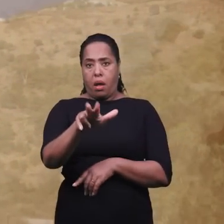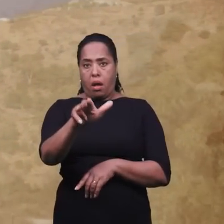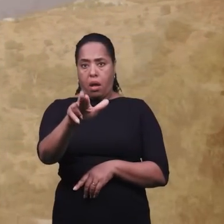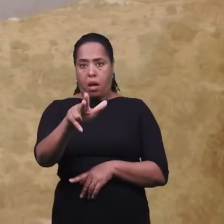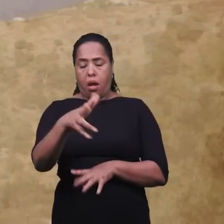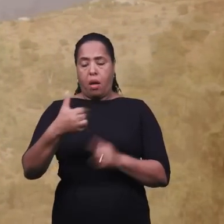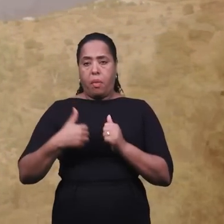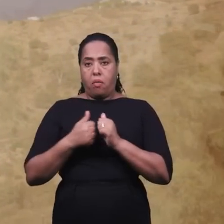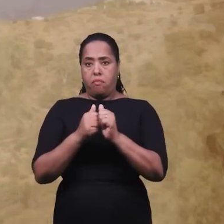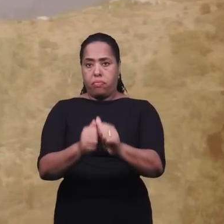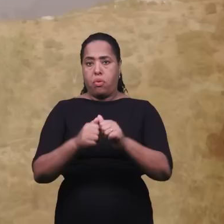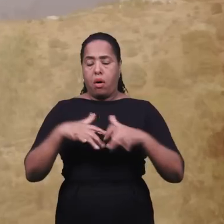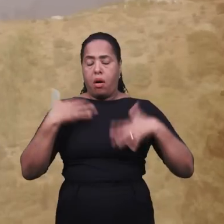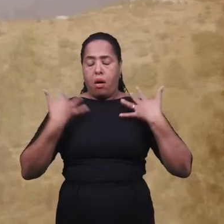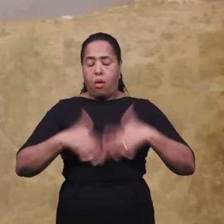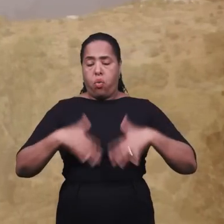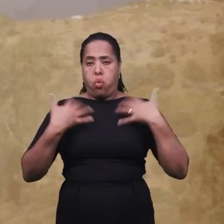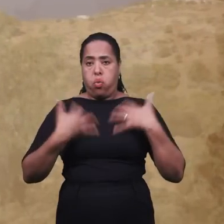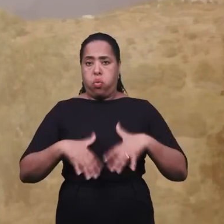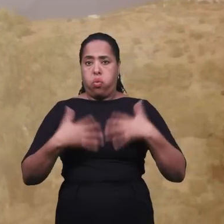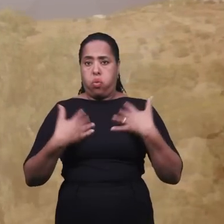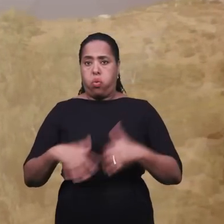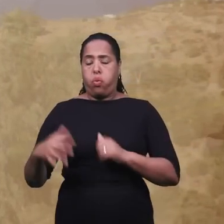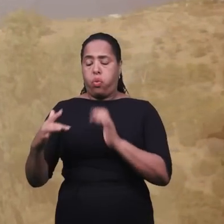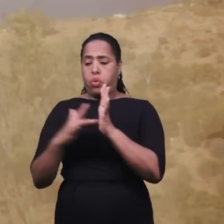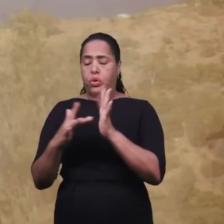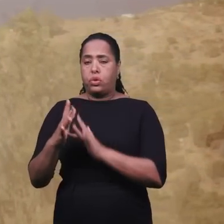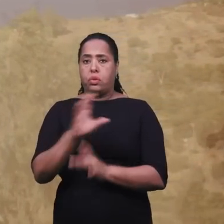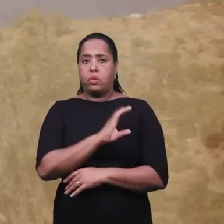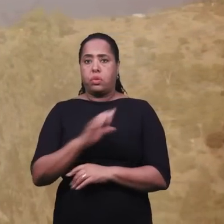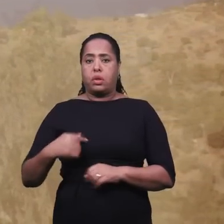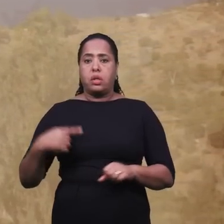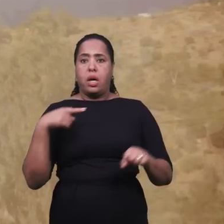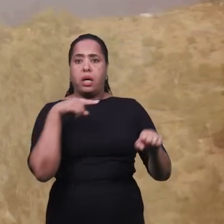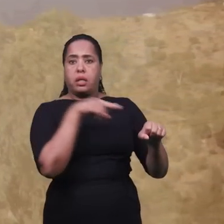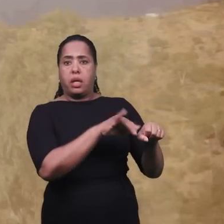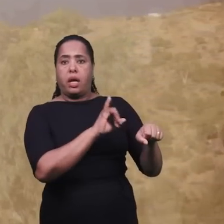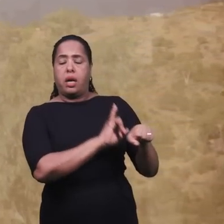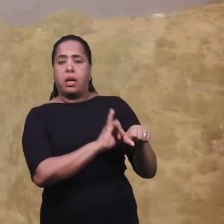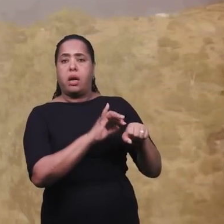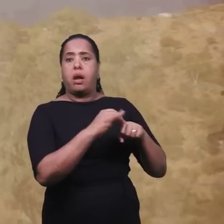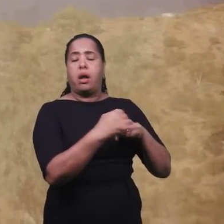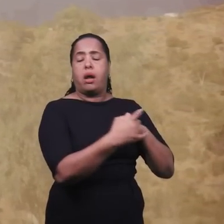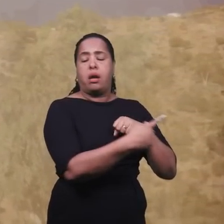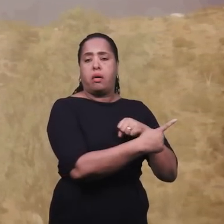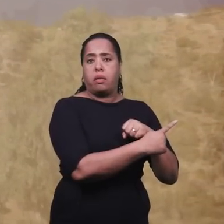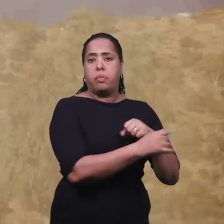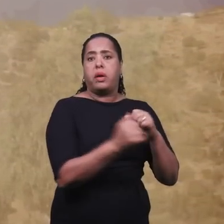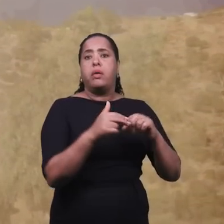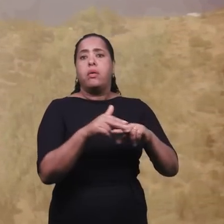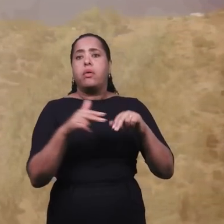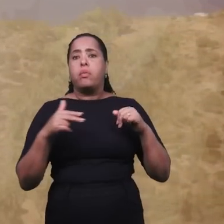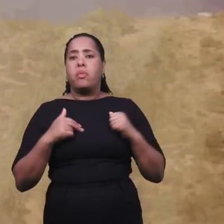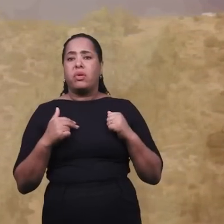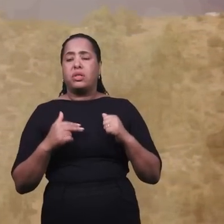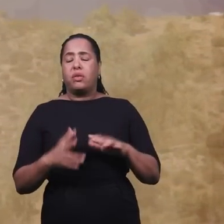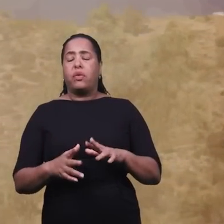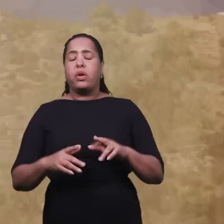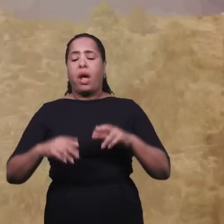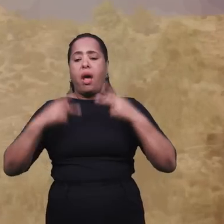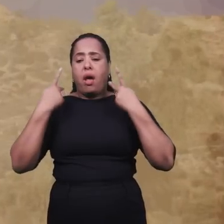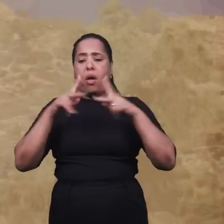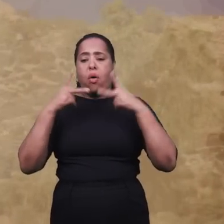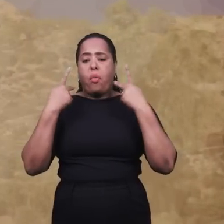também sou vosso irmão e companheiro na aflição e no reino e paciência de Jesus Cristo, estava na ilha chamada Patmos